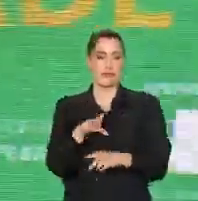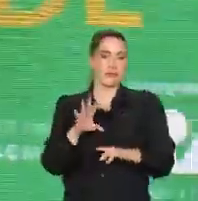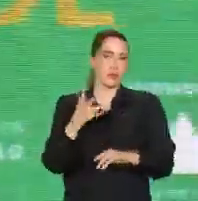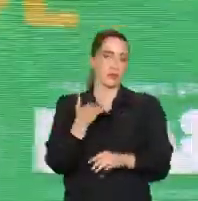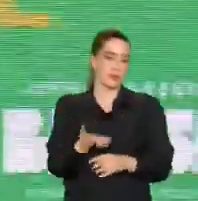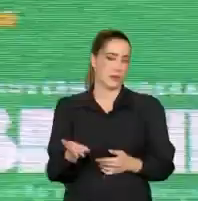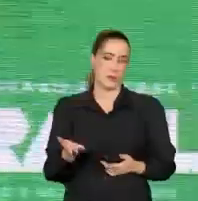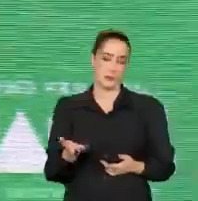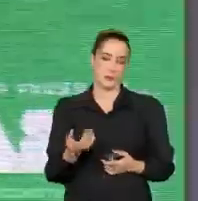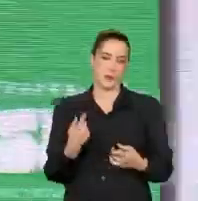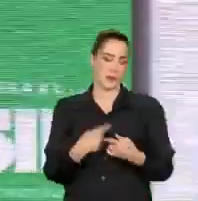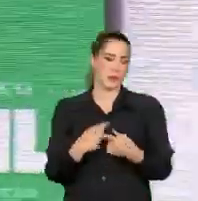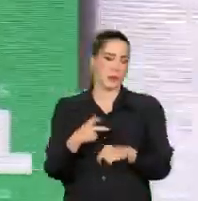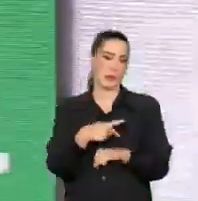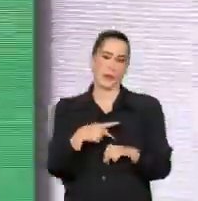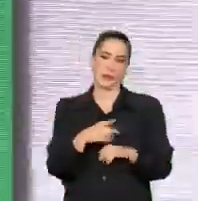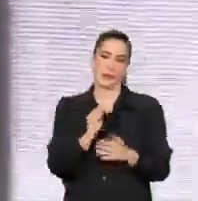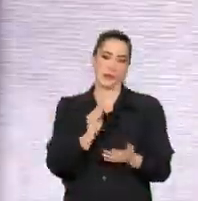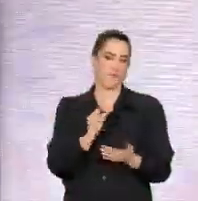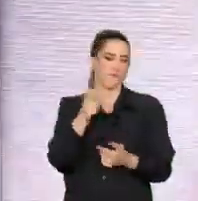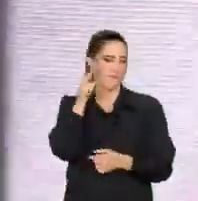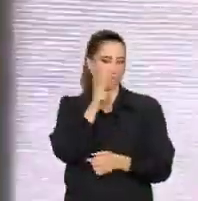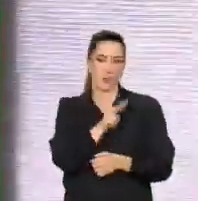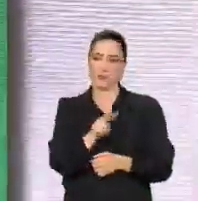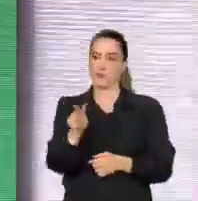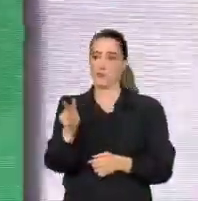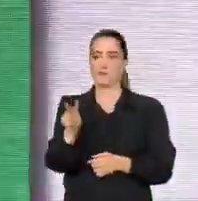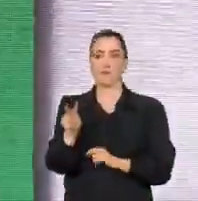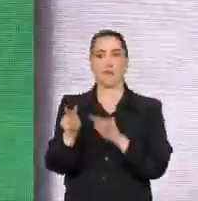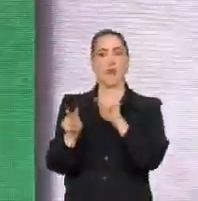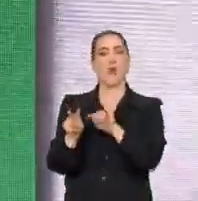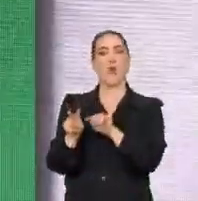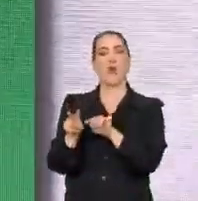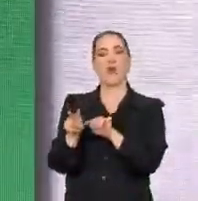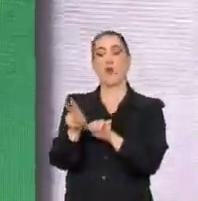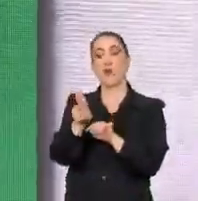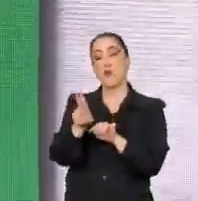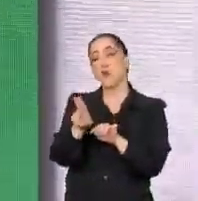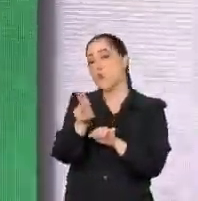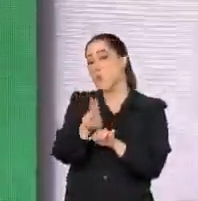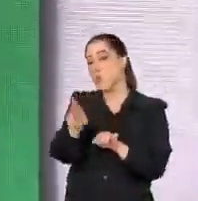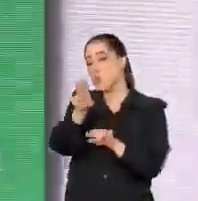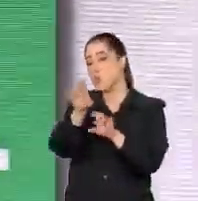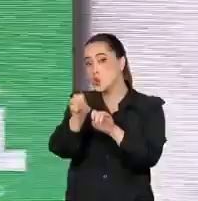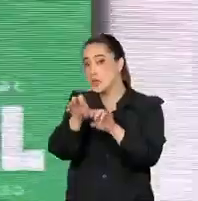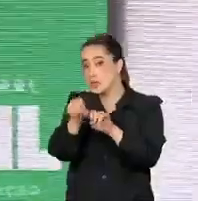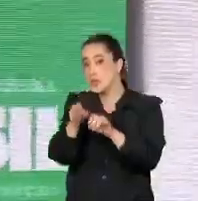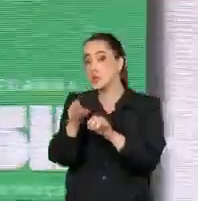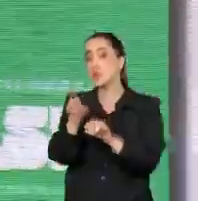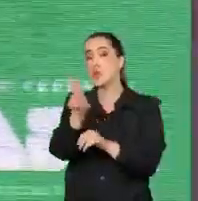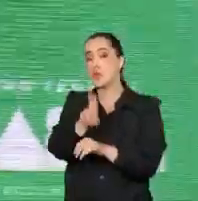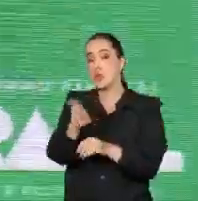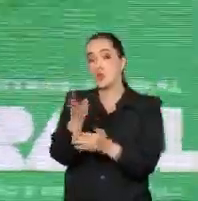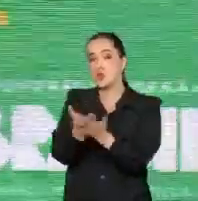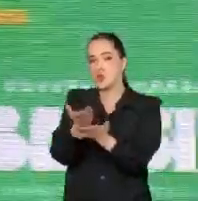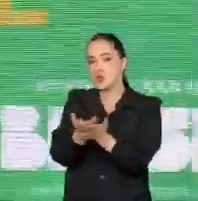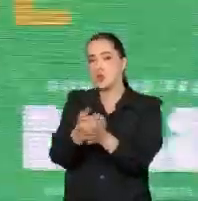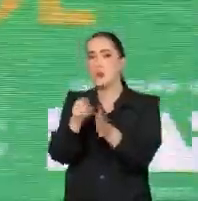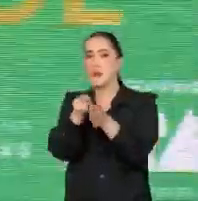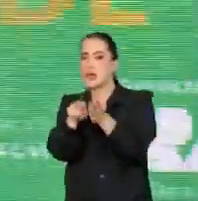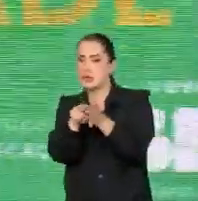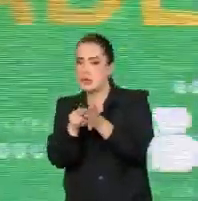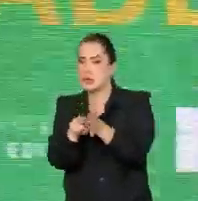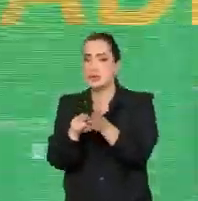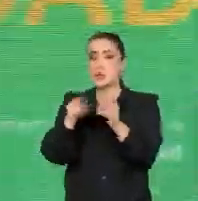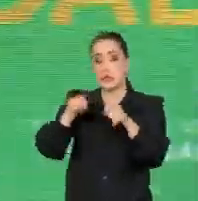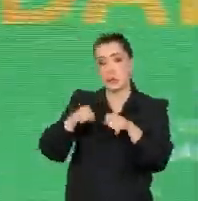fruto de um país que não enxerga, que não olha, que é através da educação, que é através da ciência, que é através da tecnologia, que